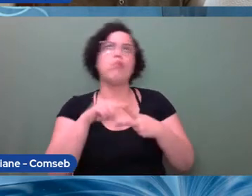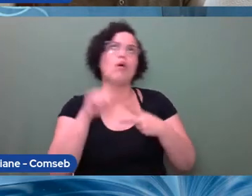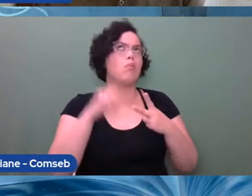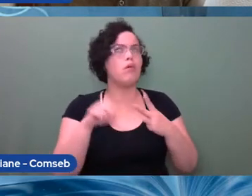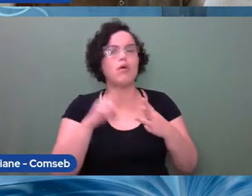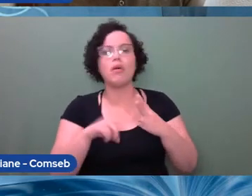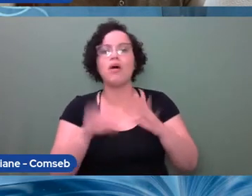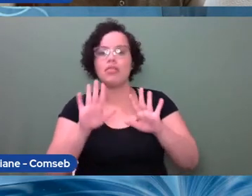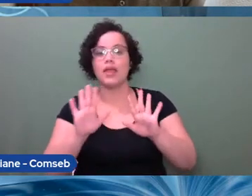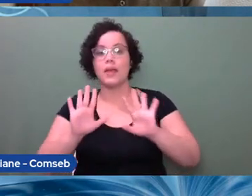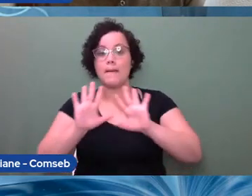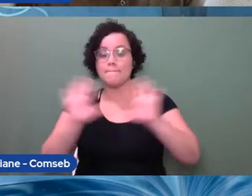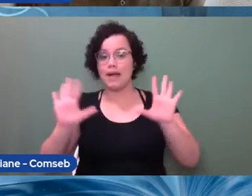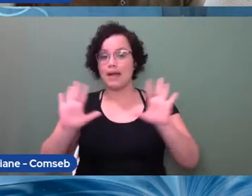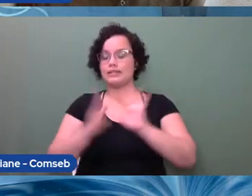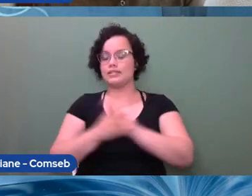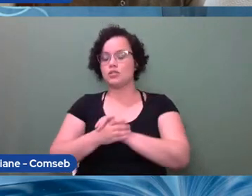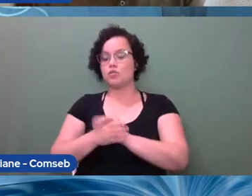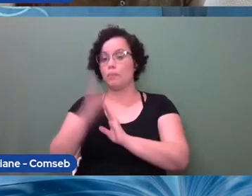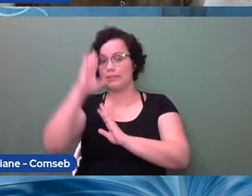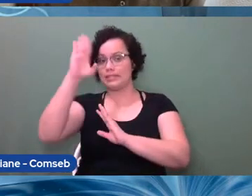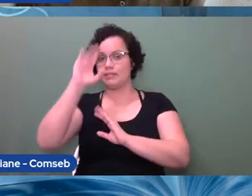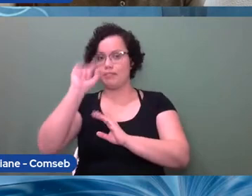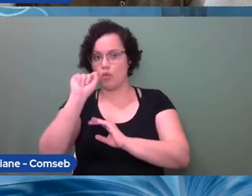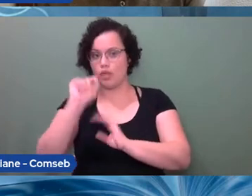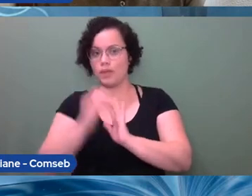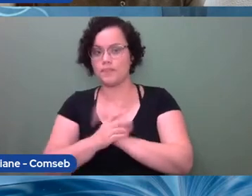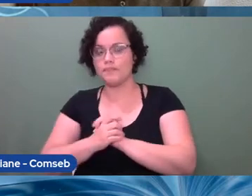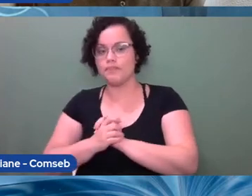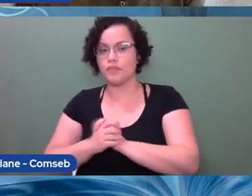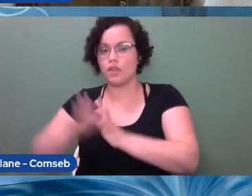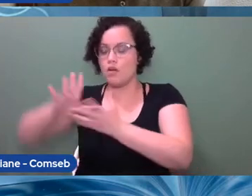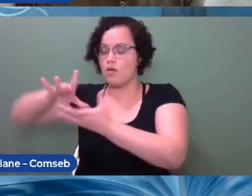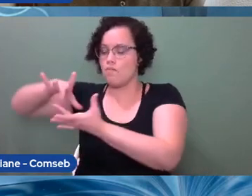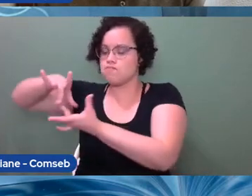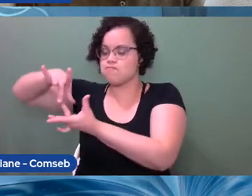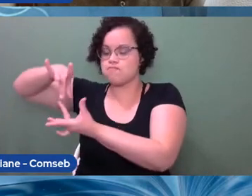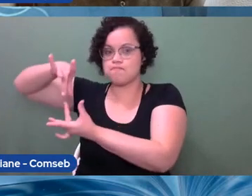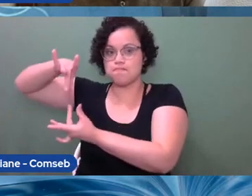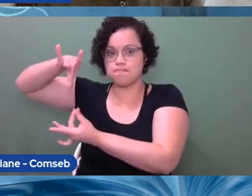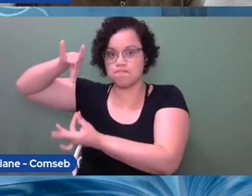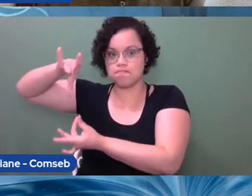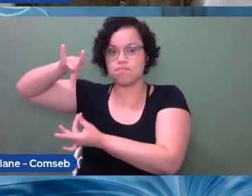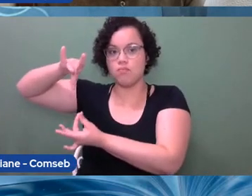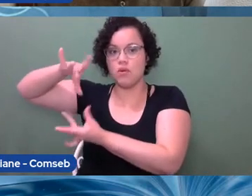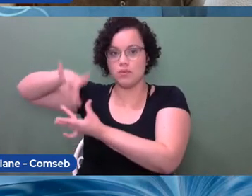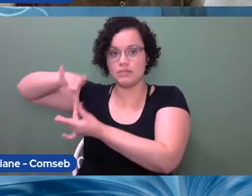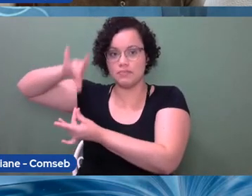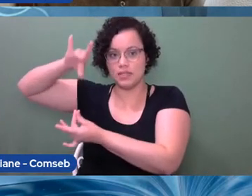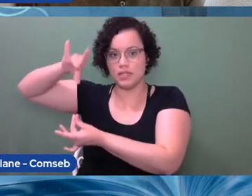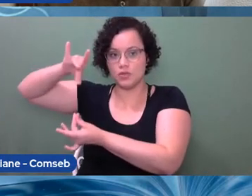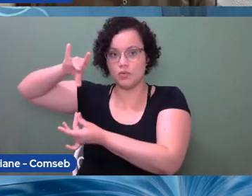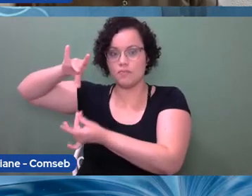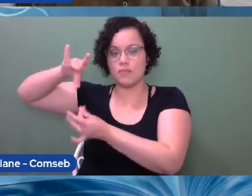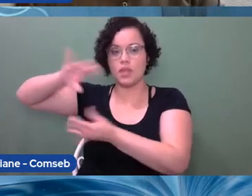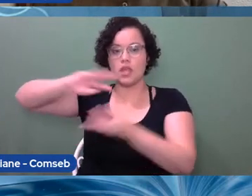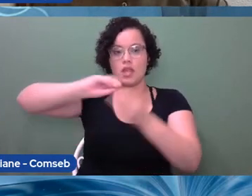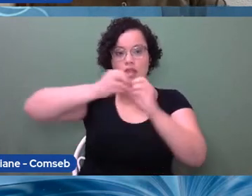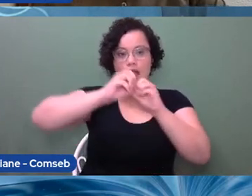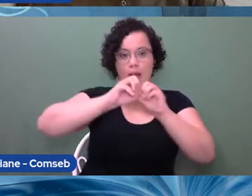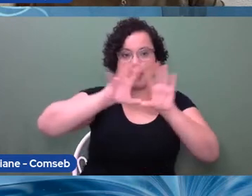em essência, é uma coisa. O espírito está lá, é o espírito, e a matéria é a